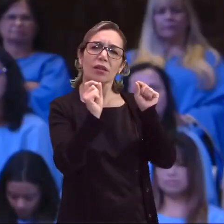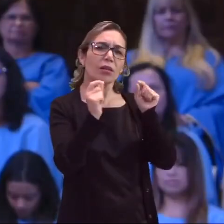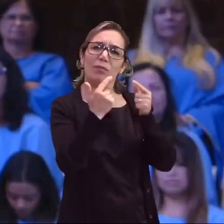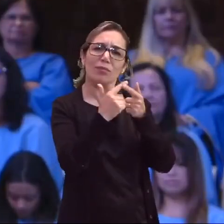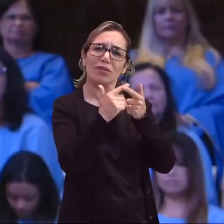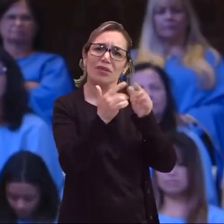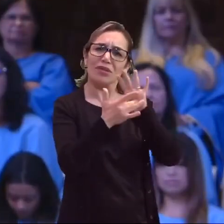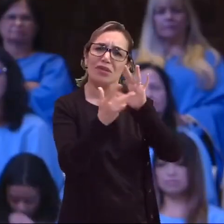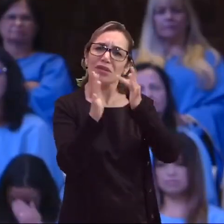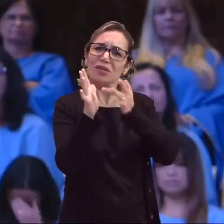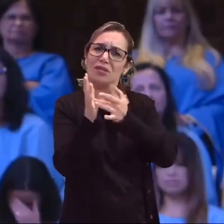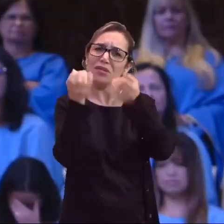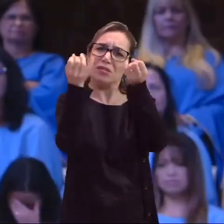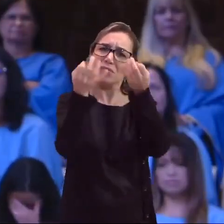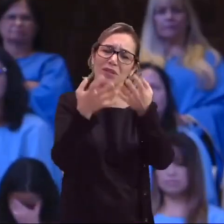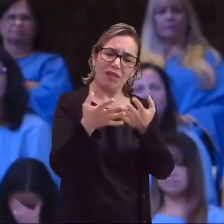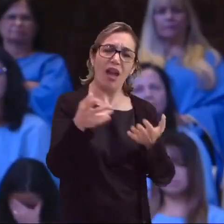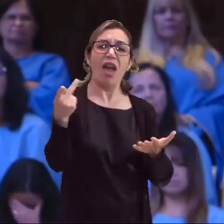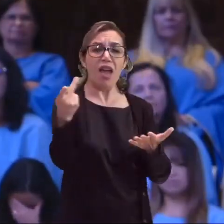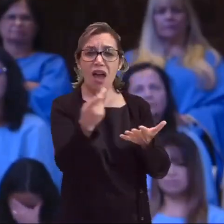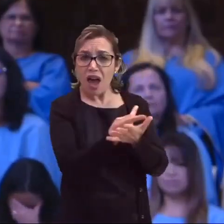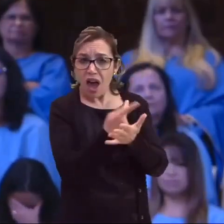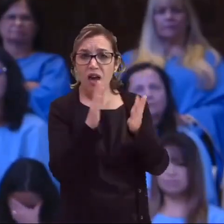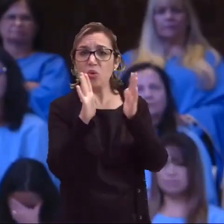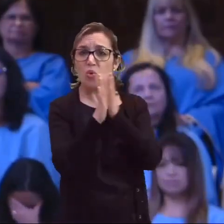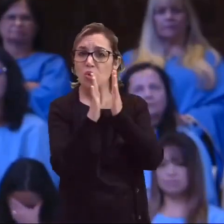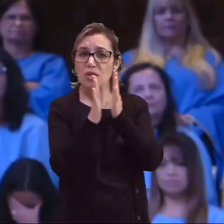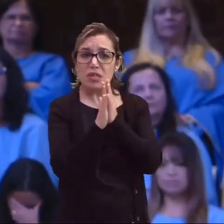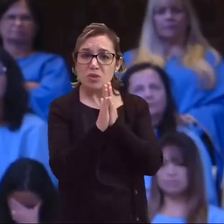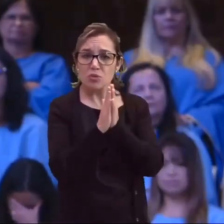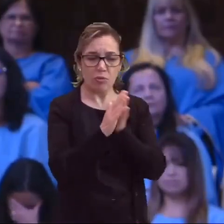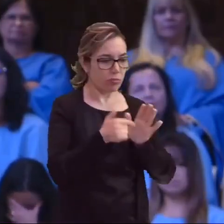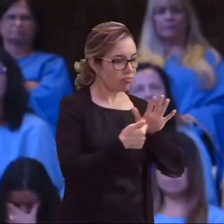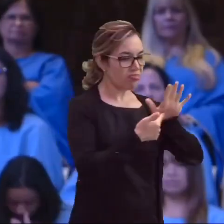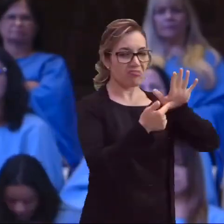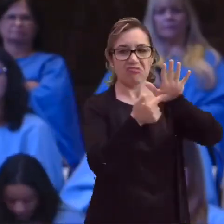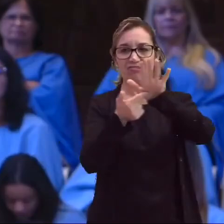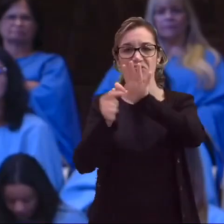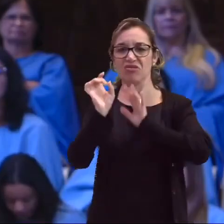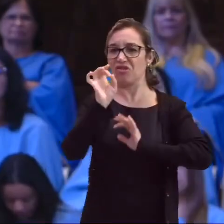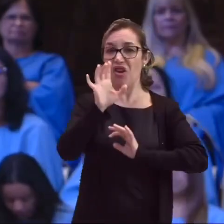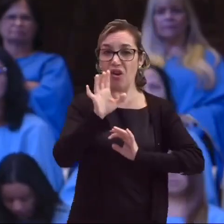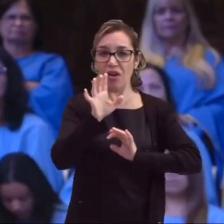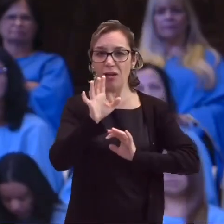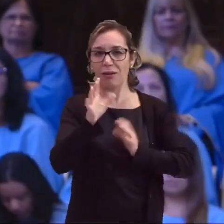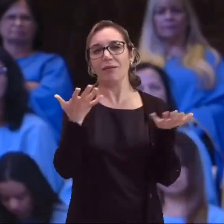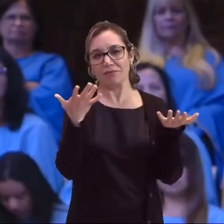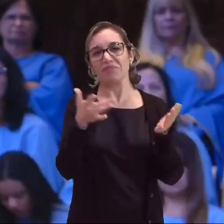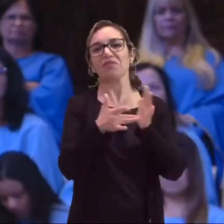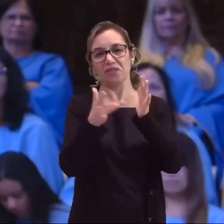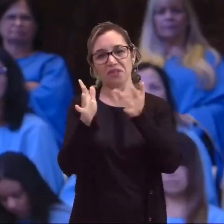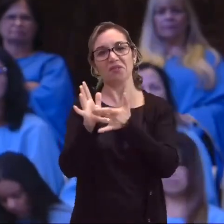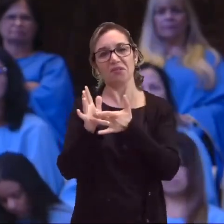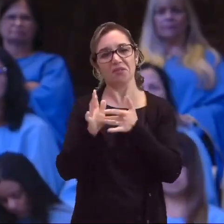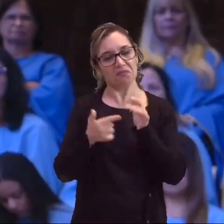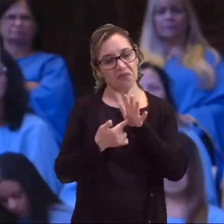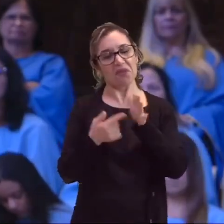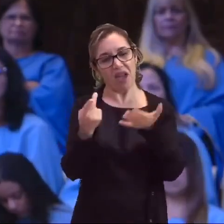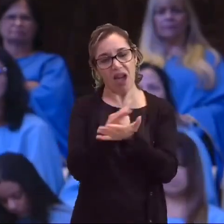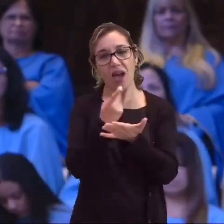tipo uma está mostrando algumas coisas que são valiosas para nossa vida de oração